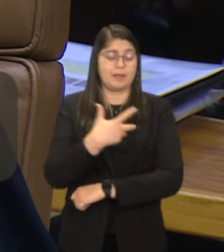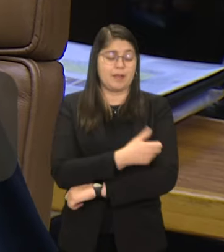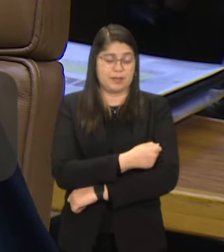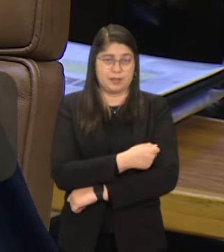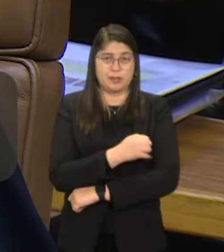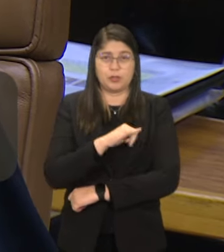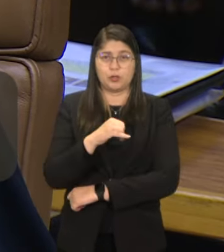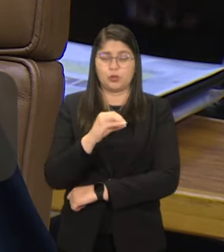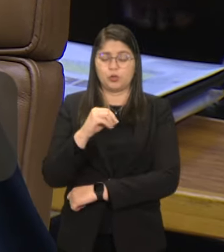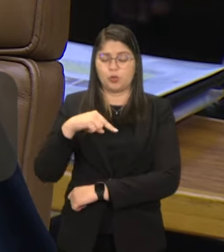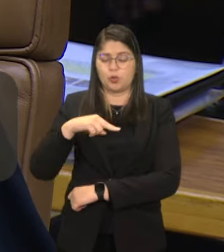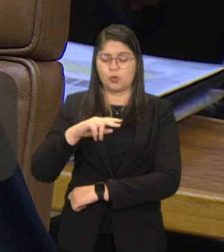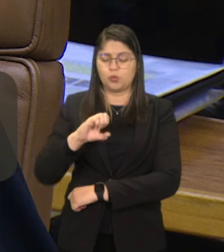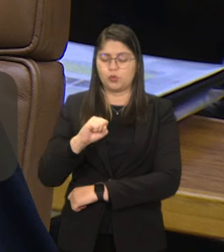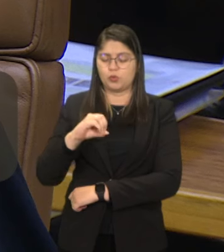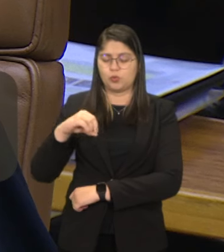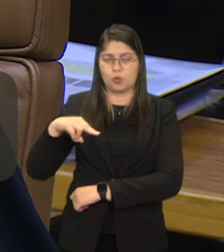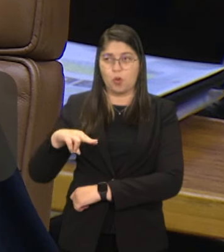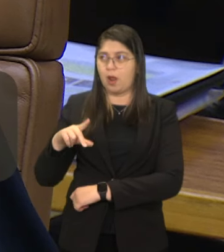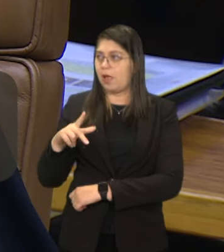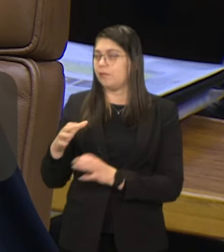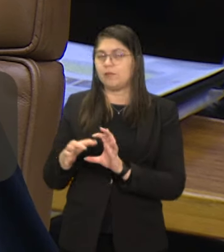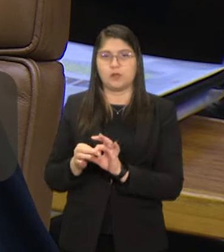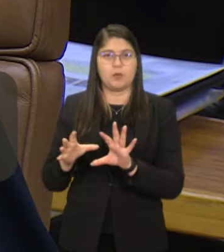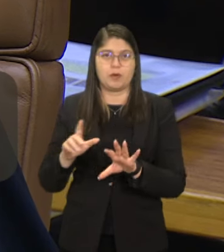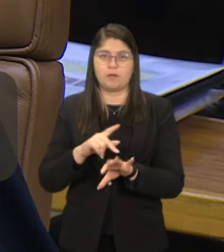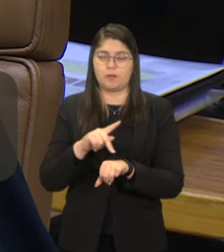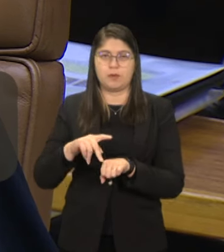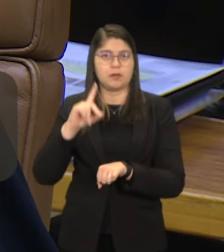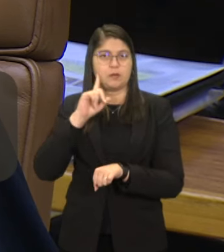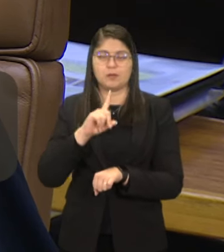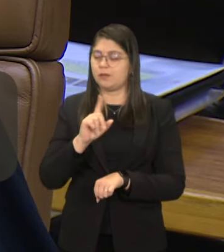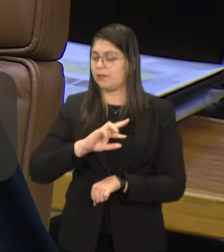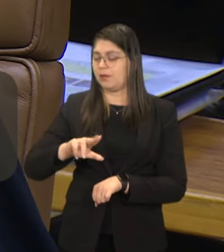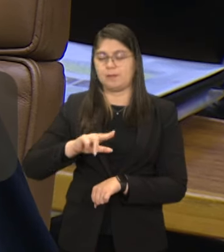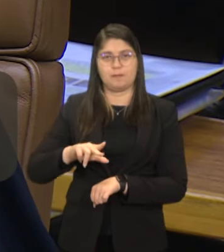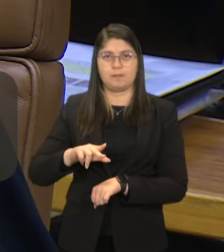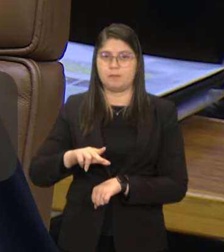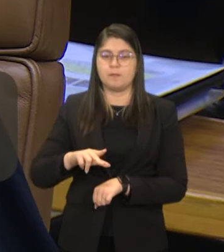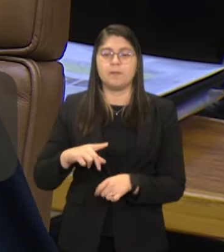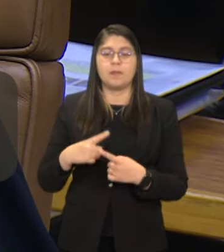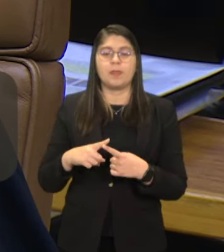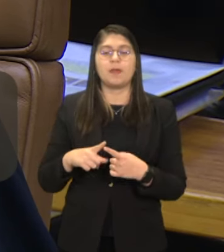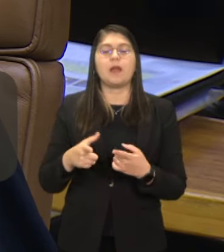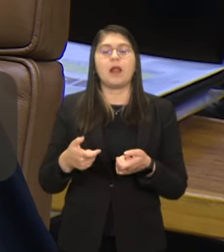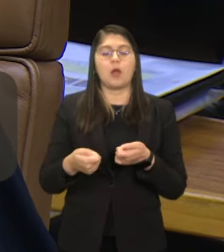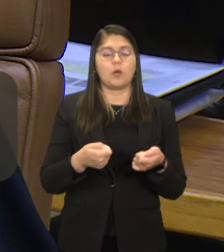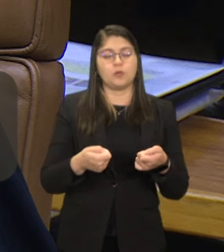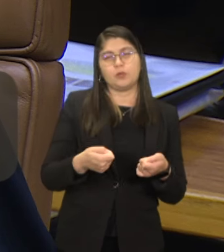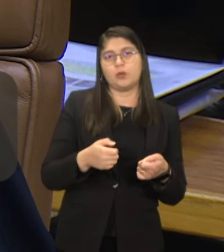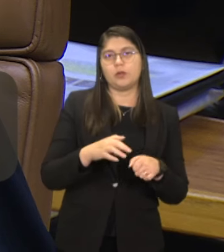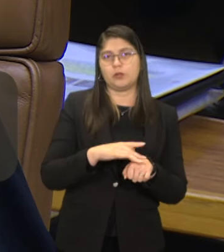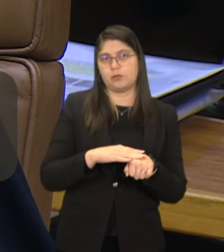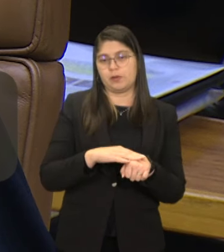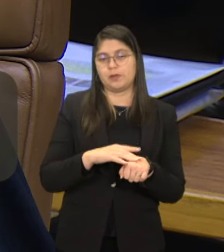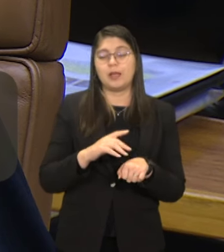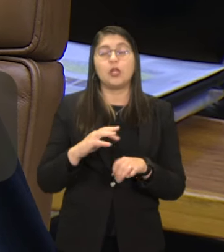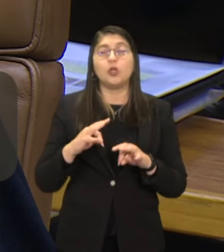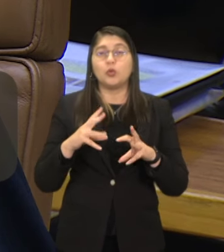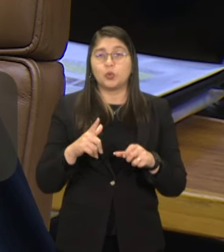Johnson não está mais disponível nos Estados Unidos, de acordo com os Centros de Controle e Prevenção de Doença dos Estados Unidos. Todas as doses